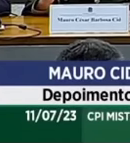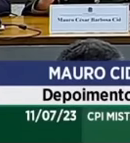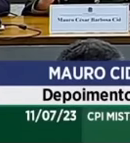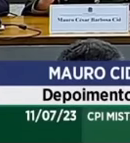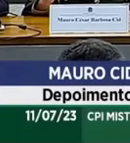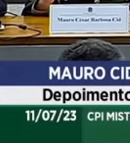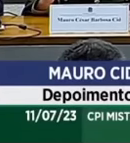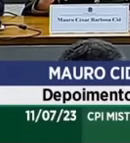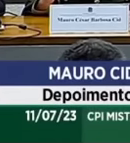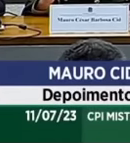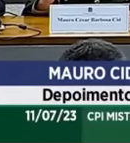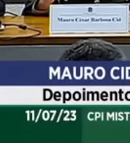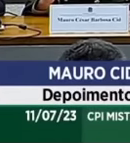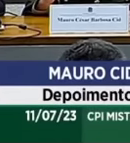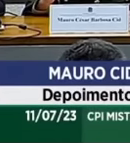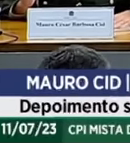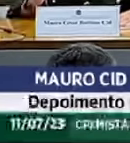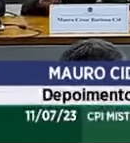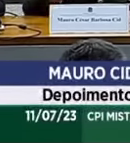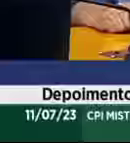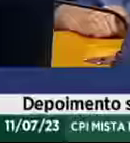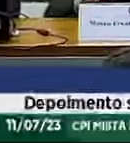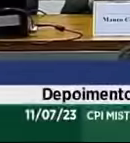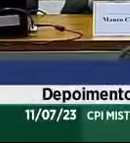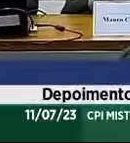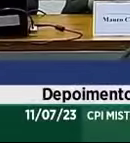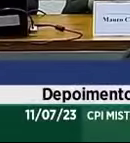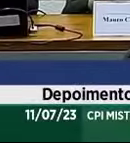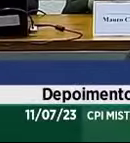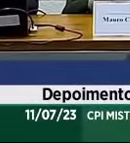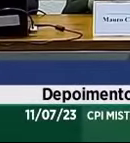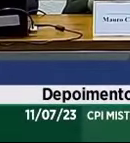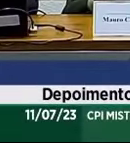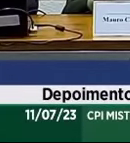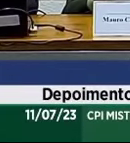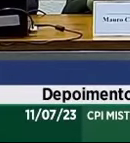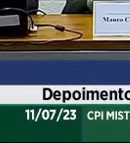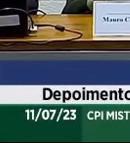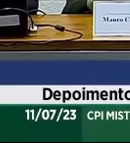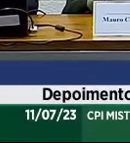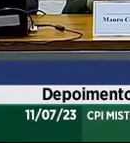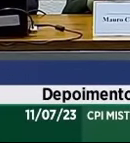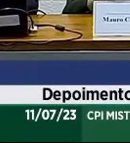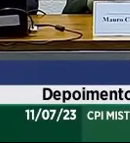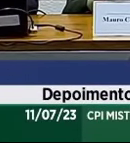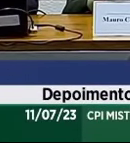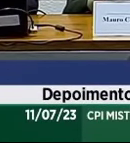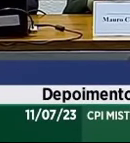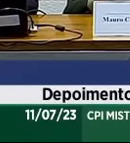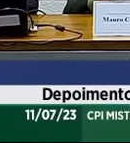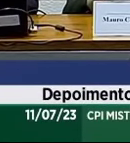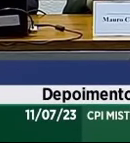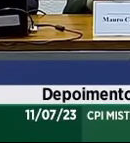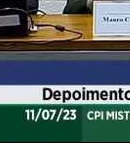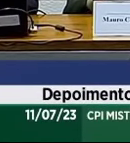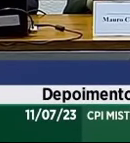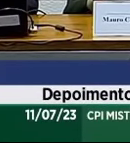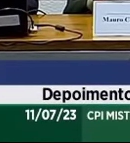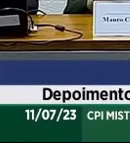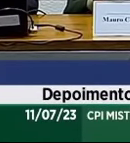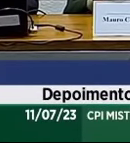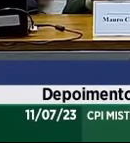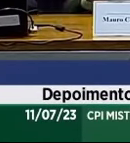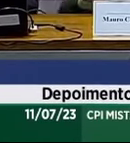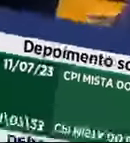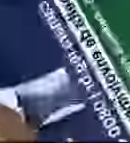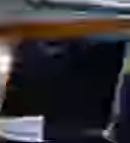vou usar o meu direito de permanecer em silêncio. Todo respeito a Vossa Excelência, deputado, baseado novamente nas minhas considerações. Já conheço o